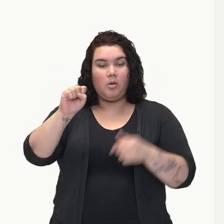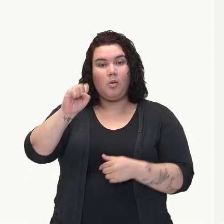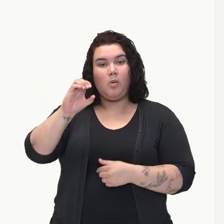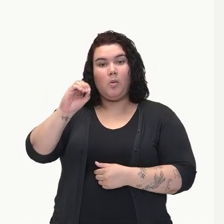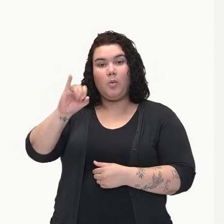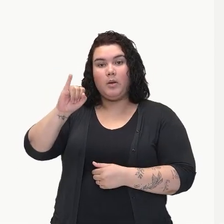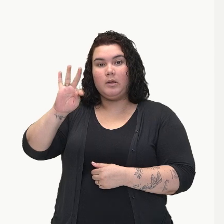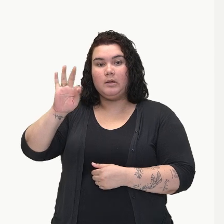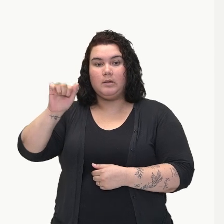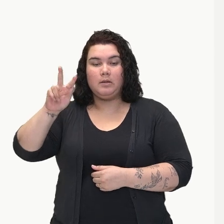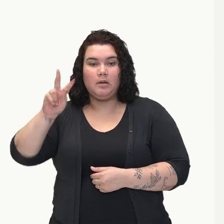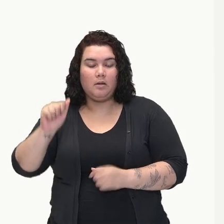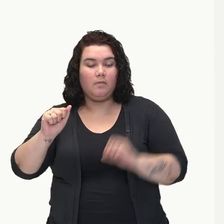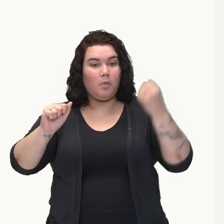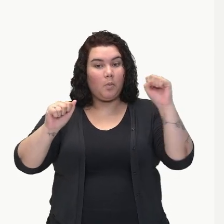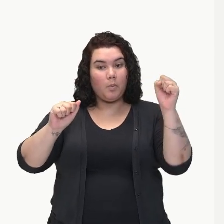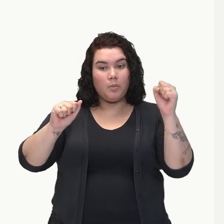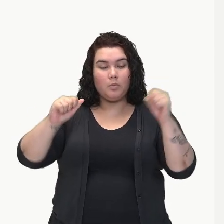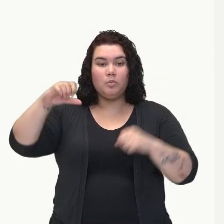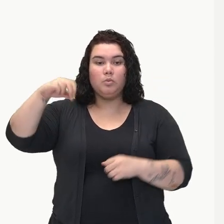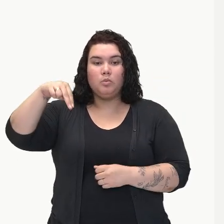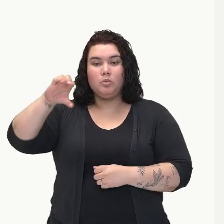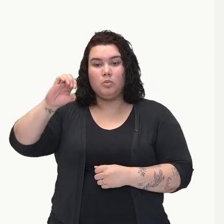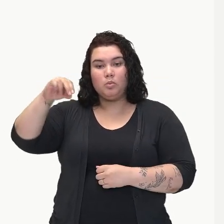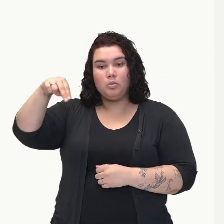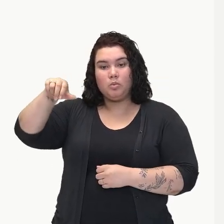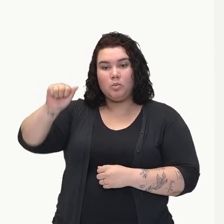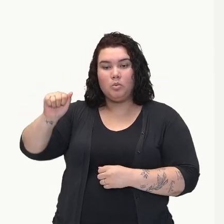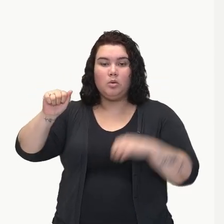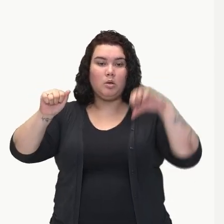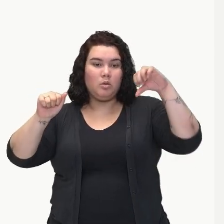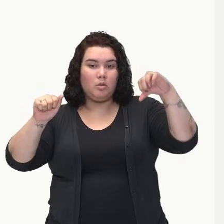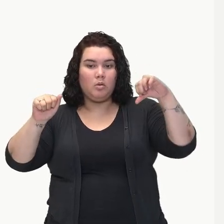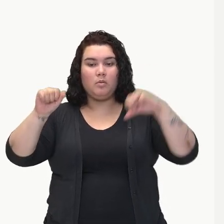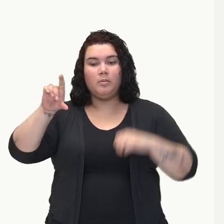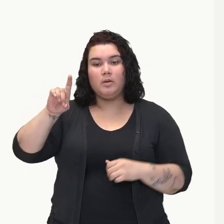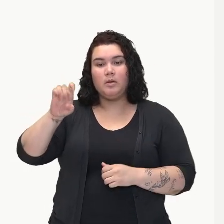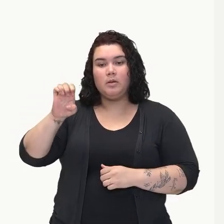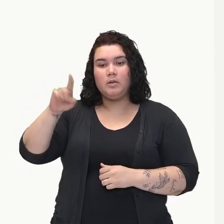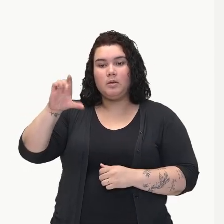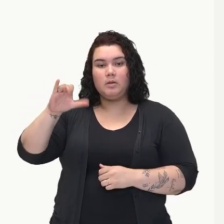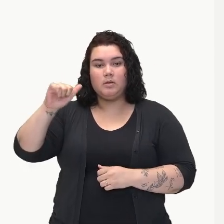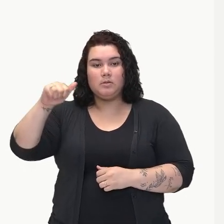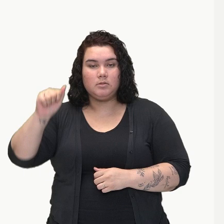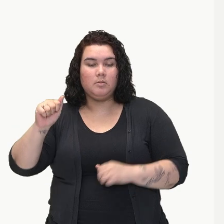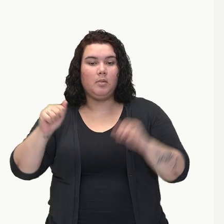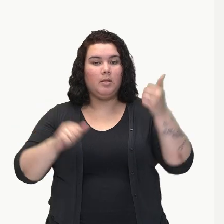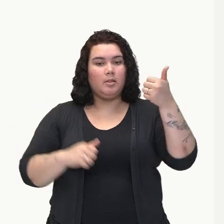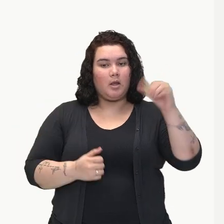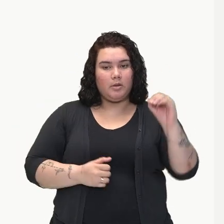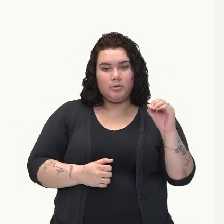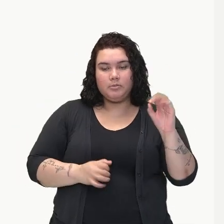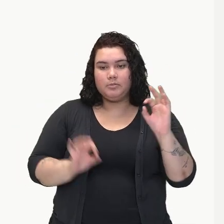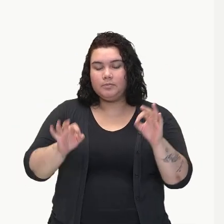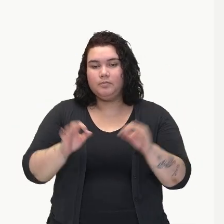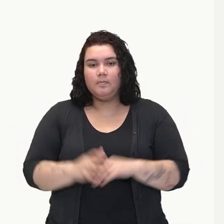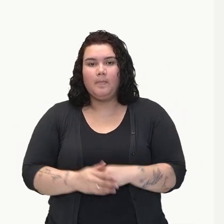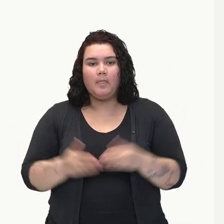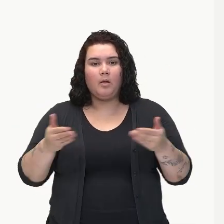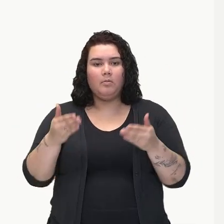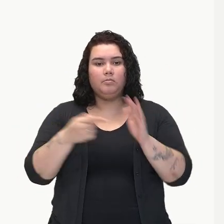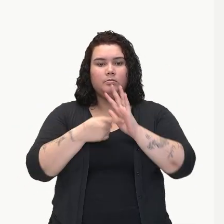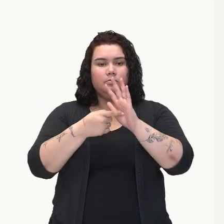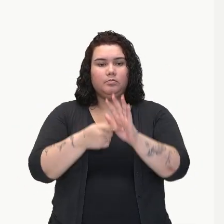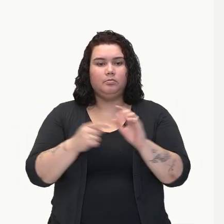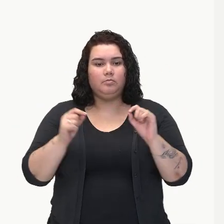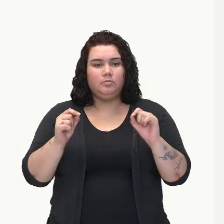oitava estrofe com 8 versos, a nona com 9 e a 10ª com 10. Agora tem uma forma interessante que eu queria falar com vocês,